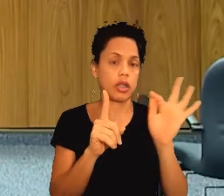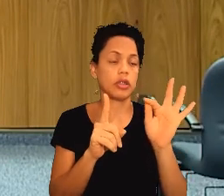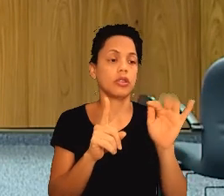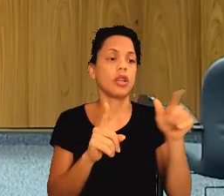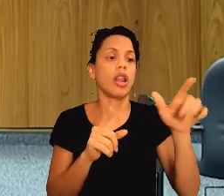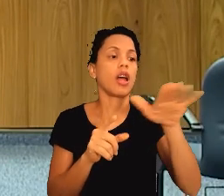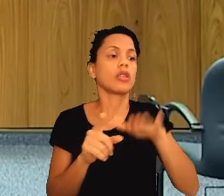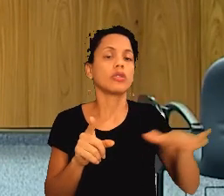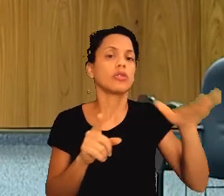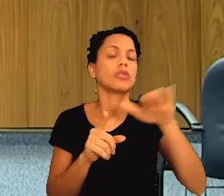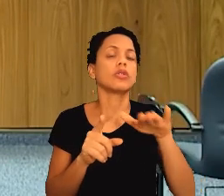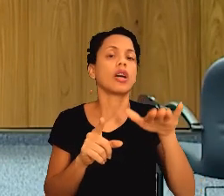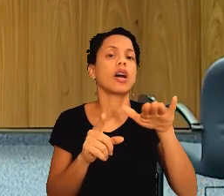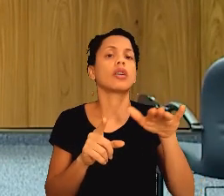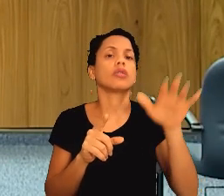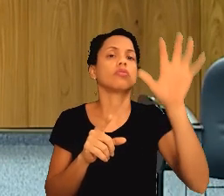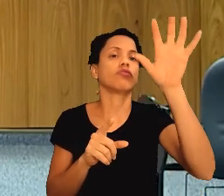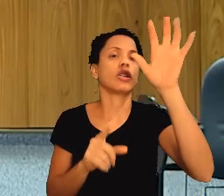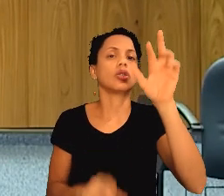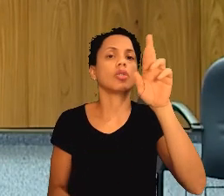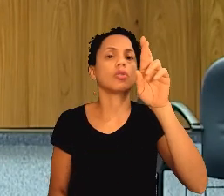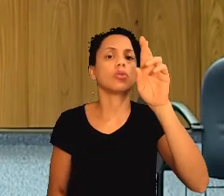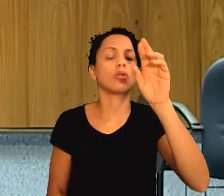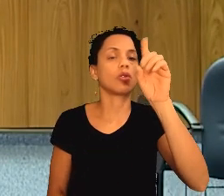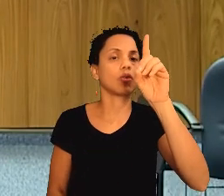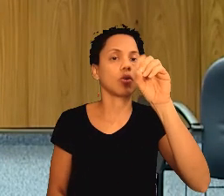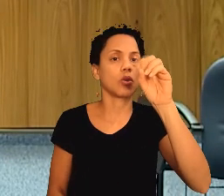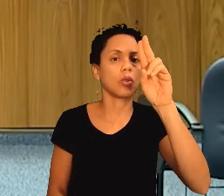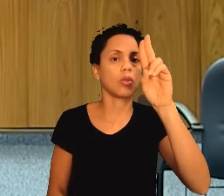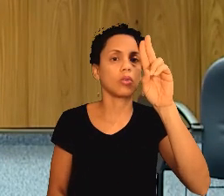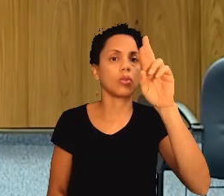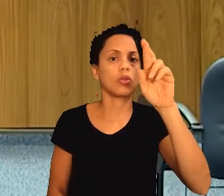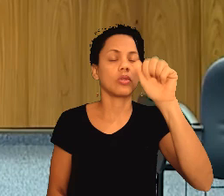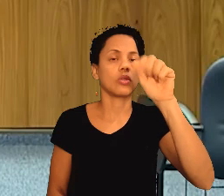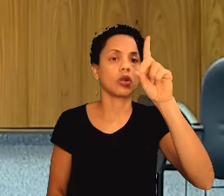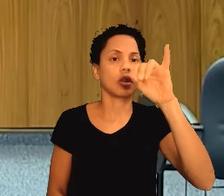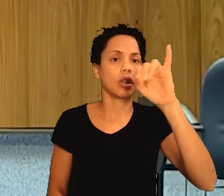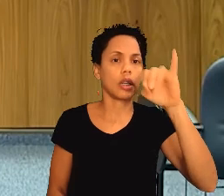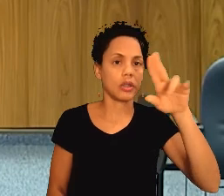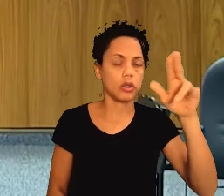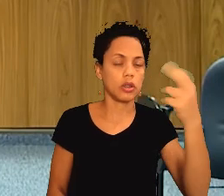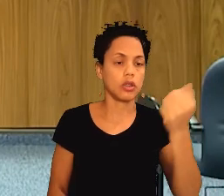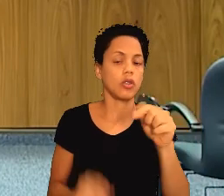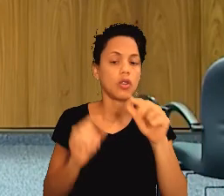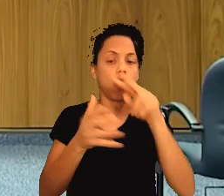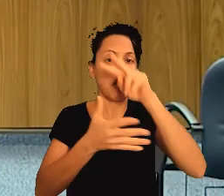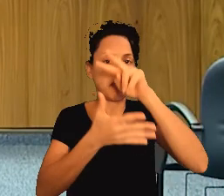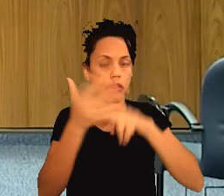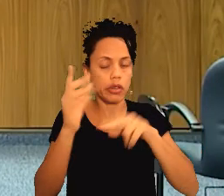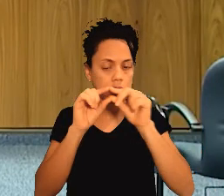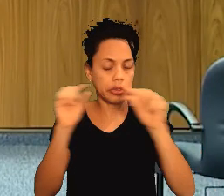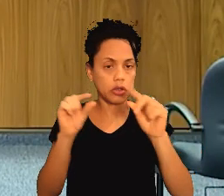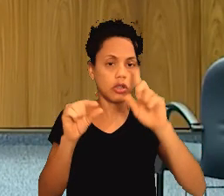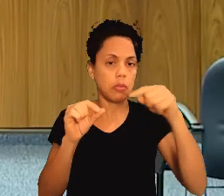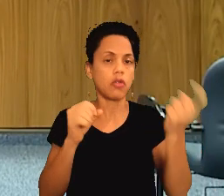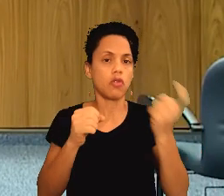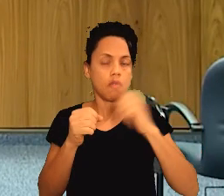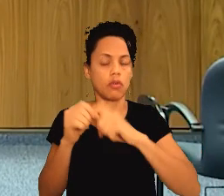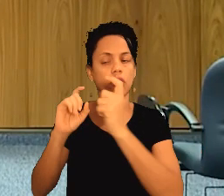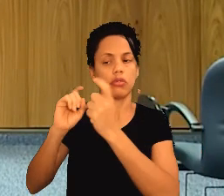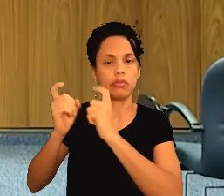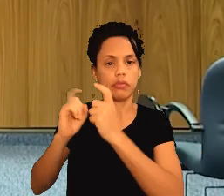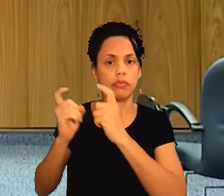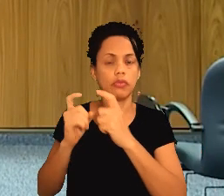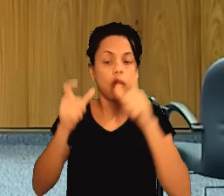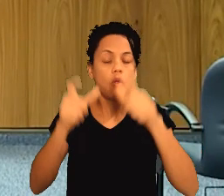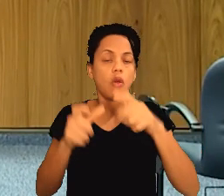Biracambi, na região de Douradina, intitulada Feijão Velho Só se Cozinha na Pressão. Eu vou ler um trecho bem pequeno e depois eu volto para o